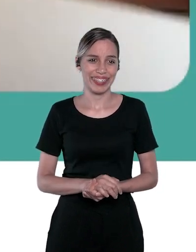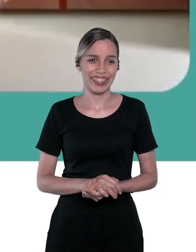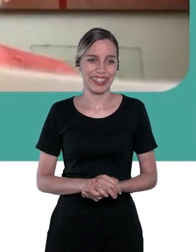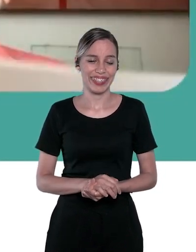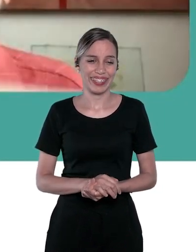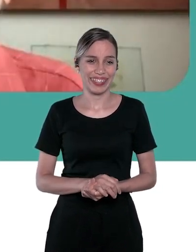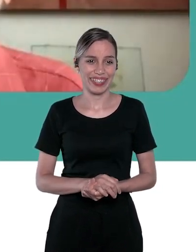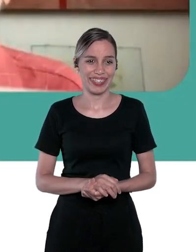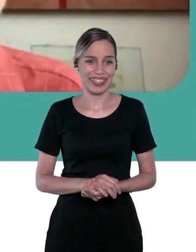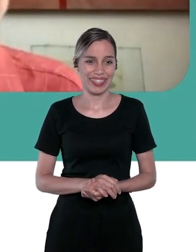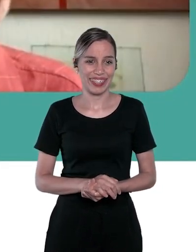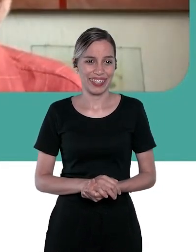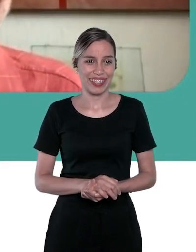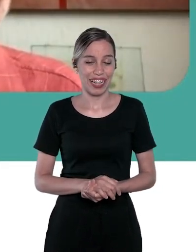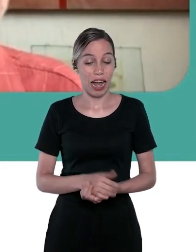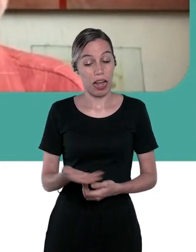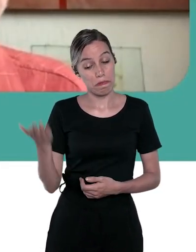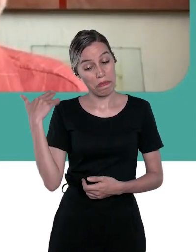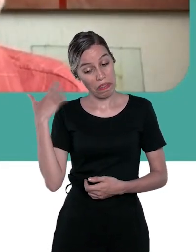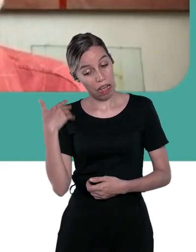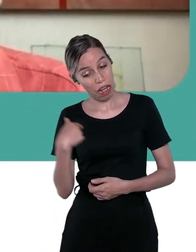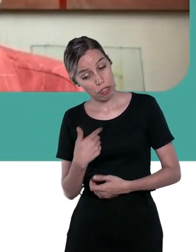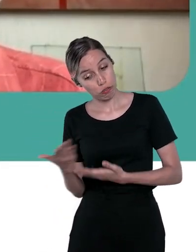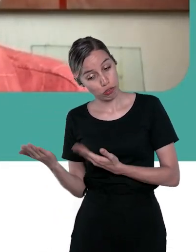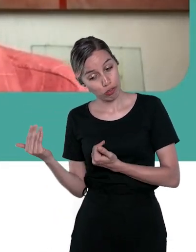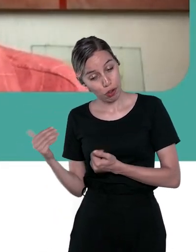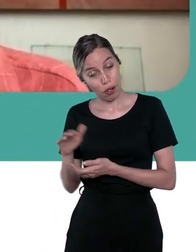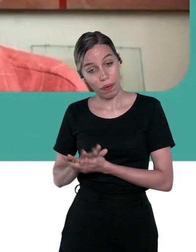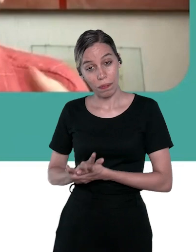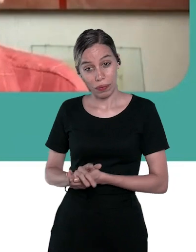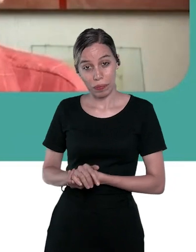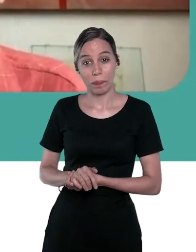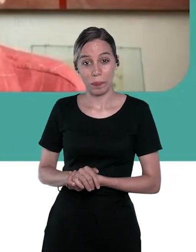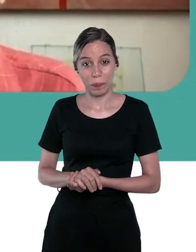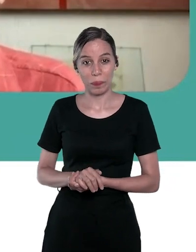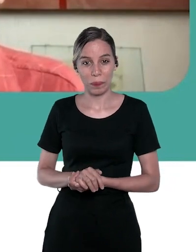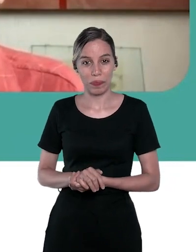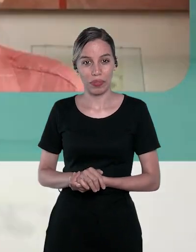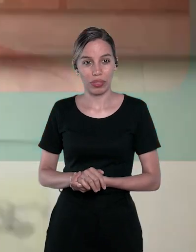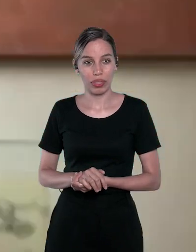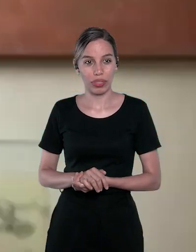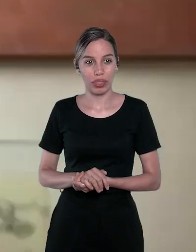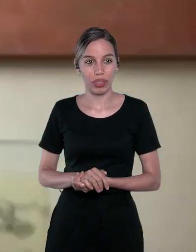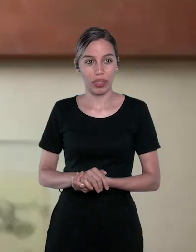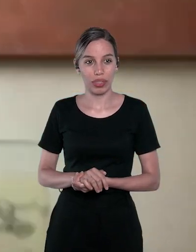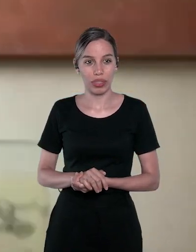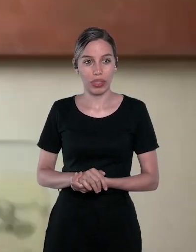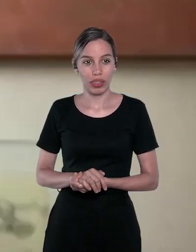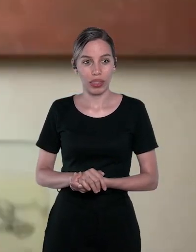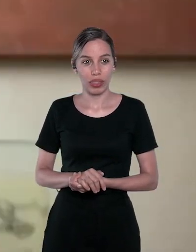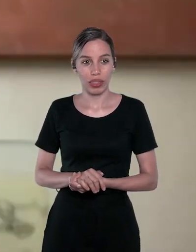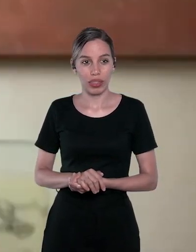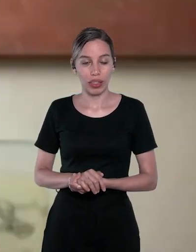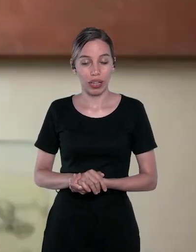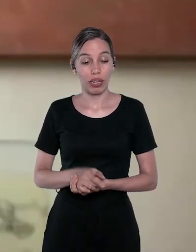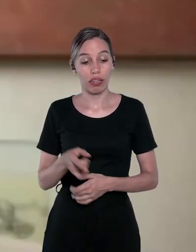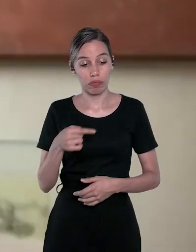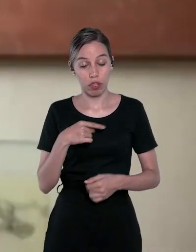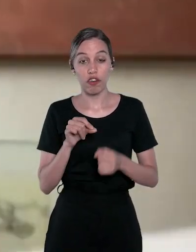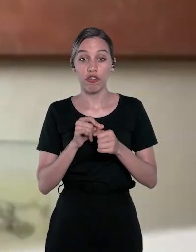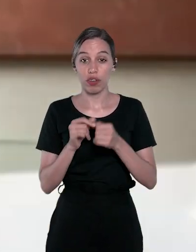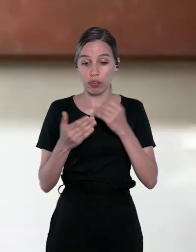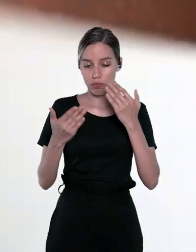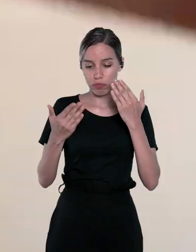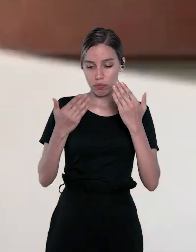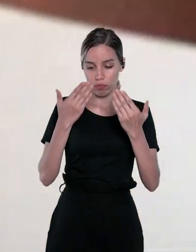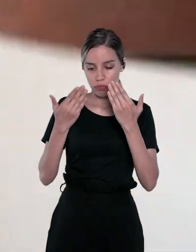Aí o lirismo, tá vendo? Então chama Minha Evocação do Recife, em que eu faço aqui uma paráfrase